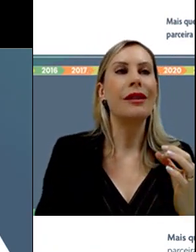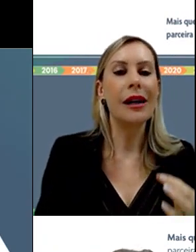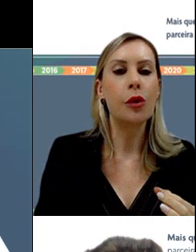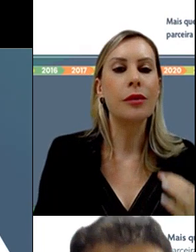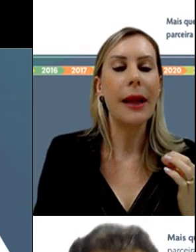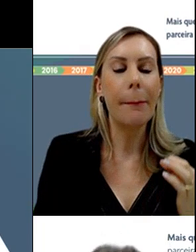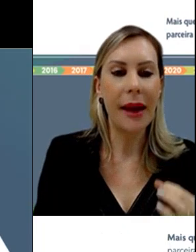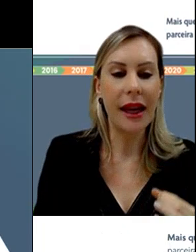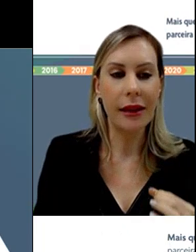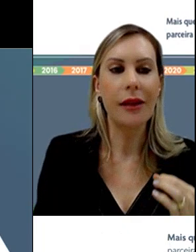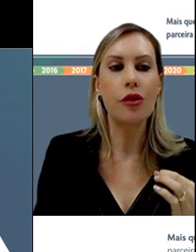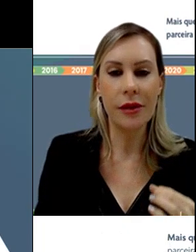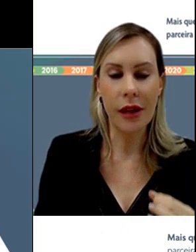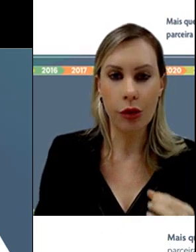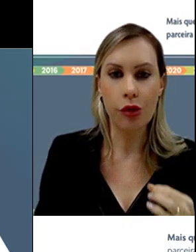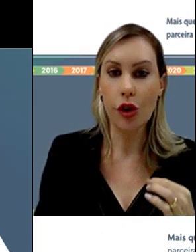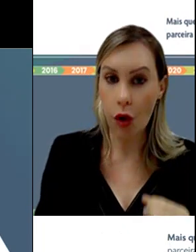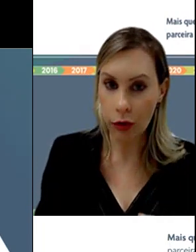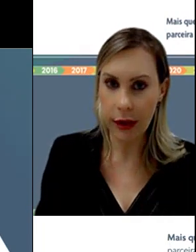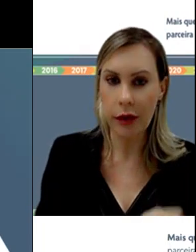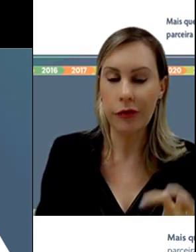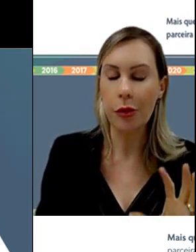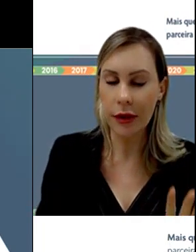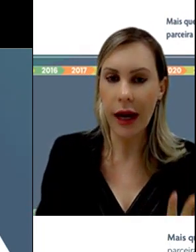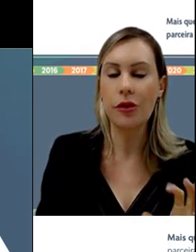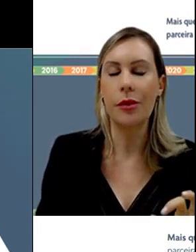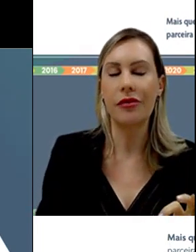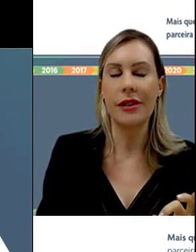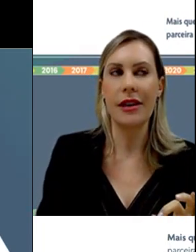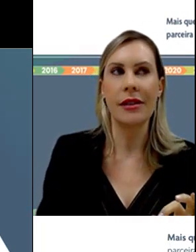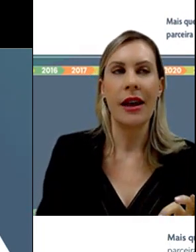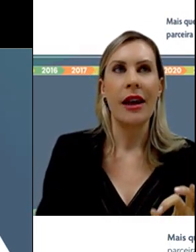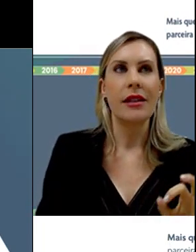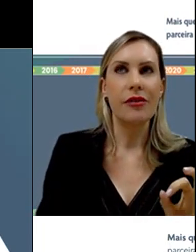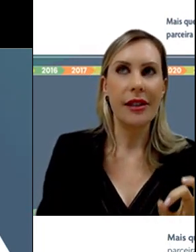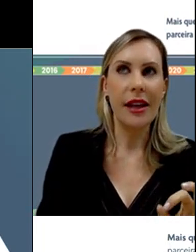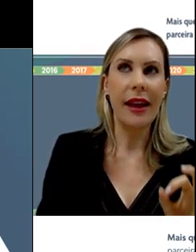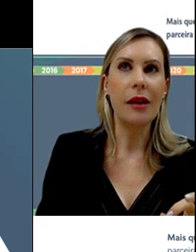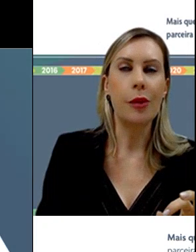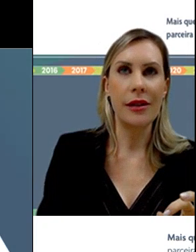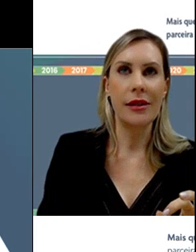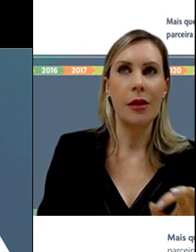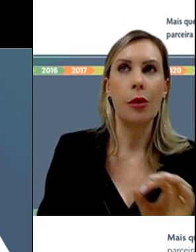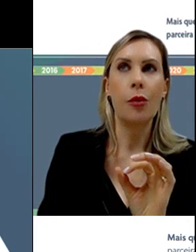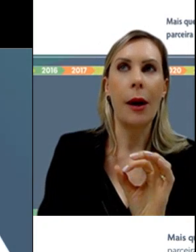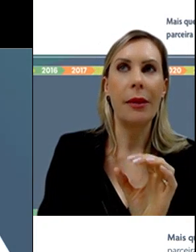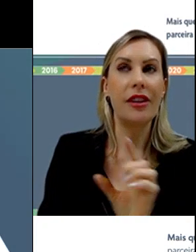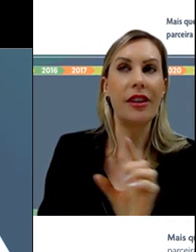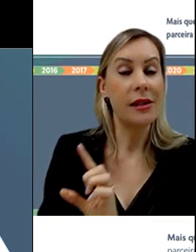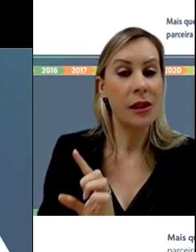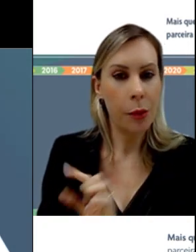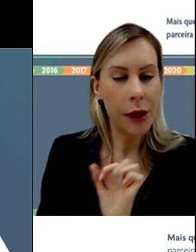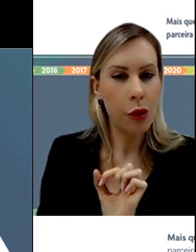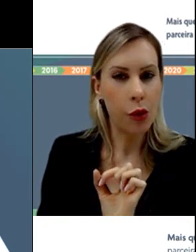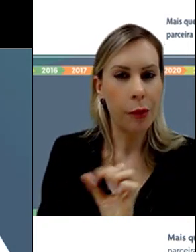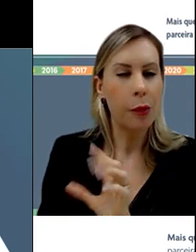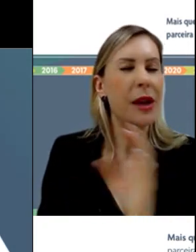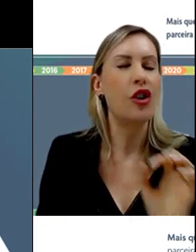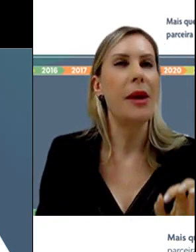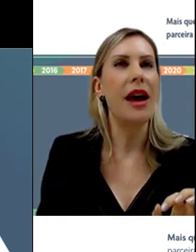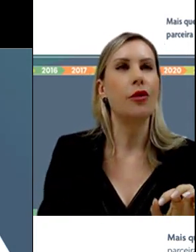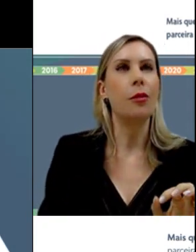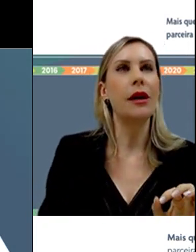normal não dependem do saldo de conta. Eu vou mostrar isso para vocês. Se você tem, por exemplo, uma previdência em um